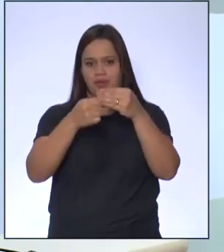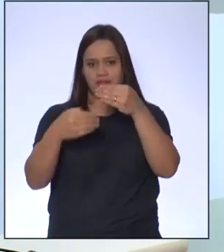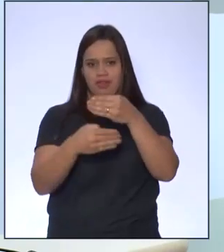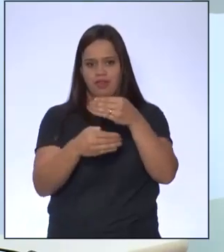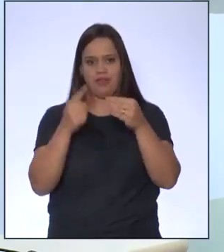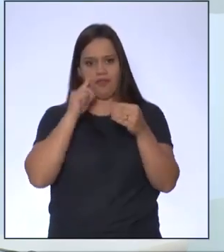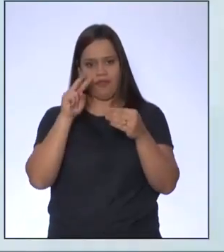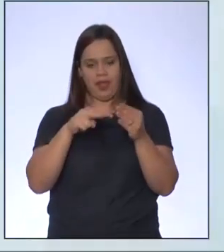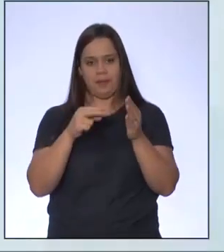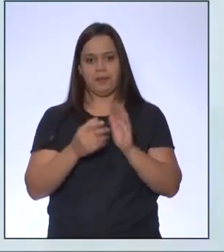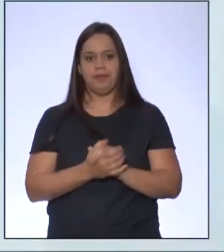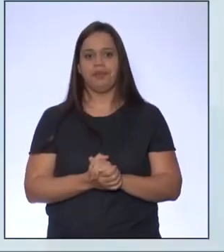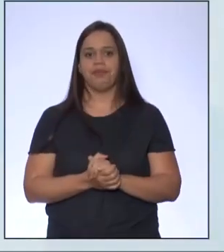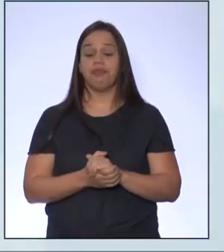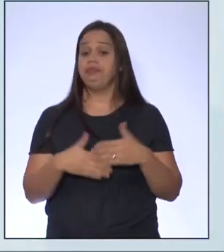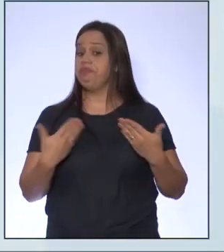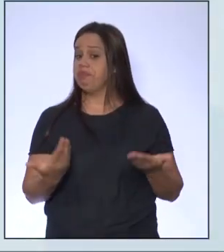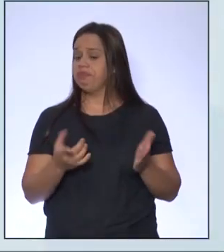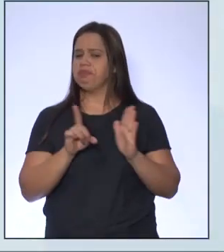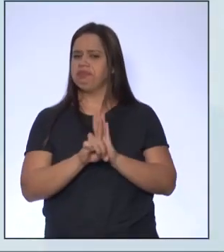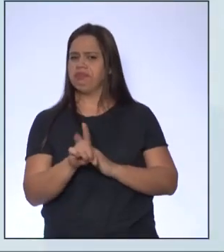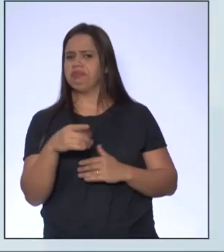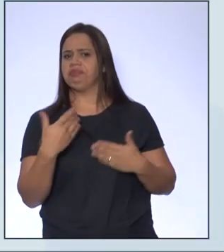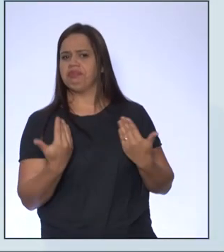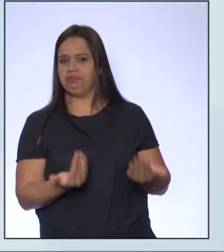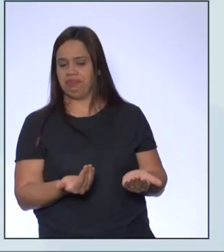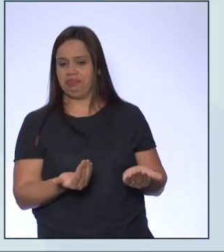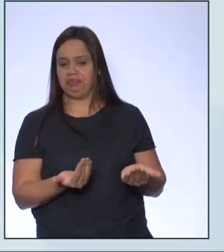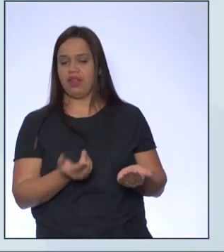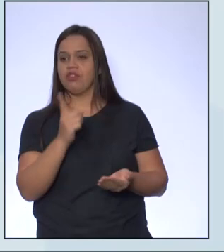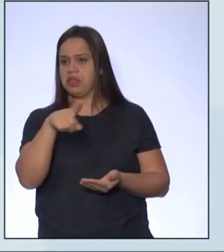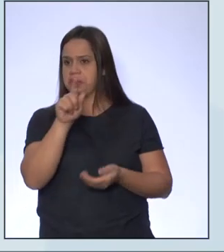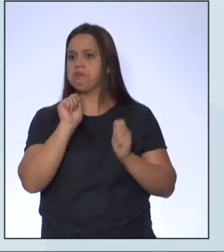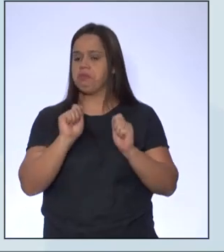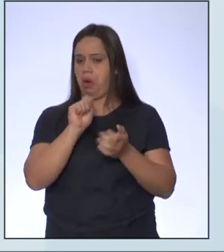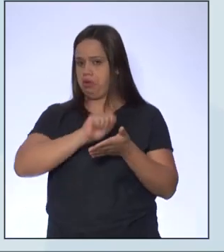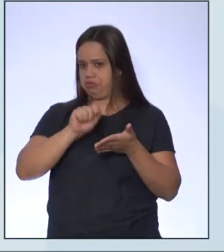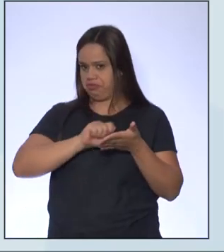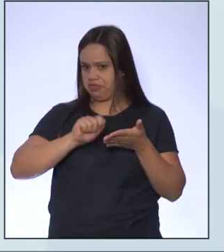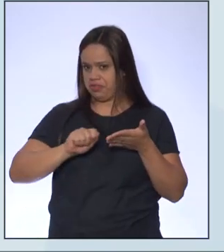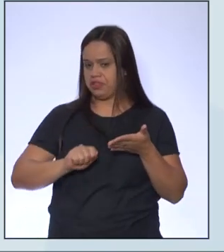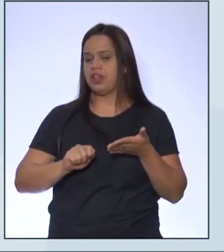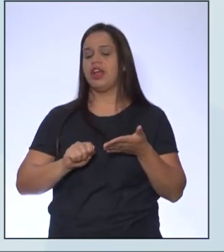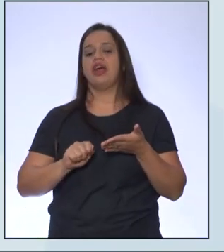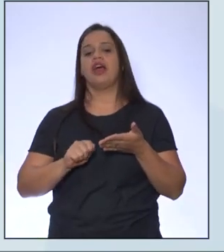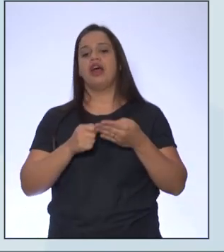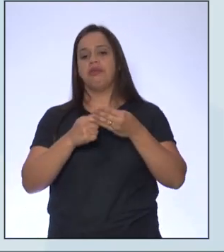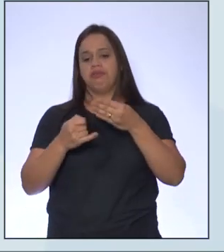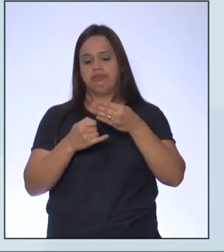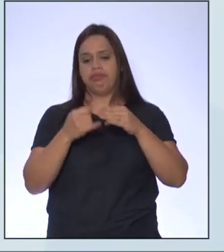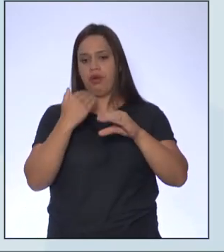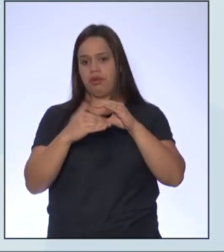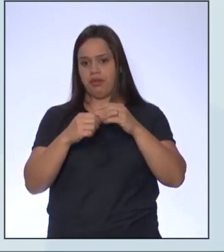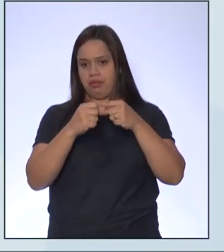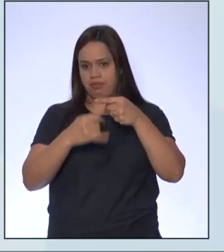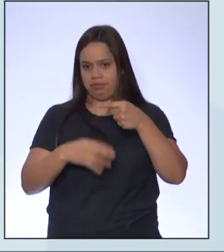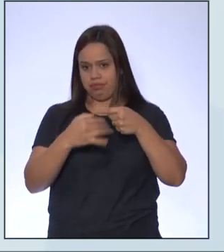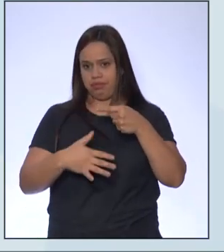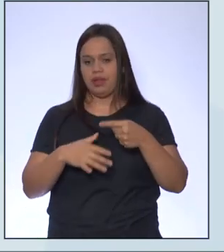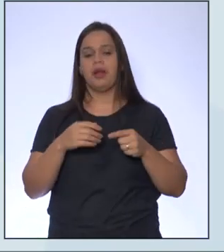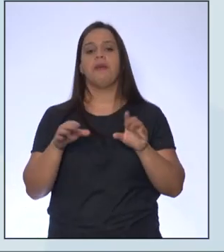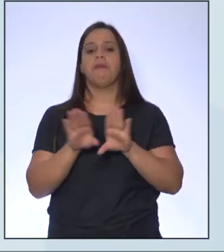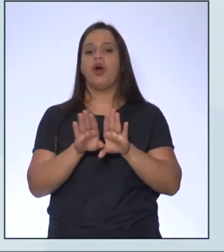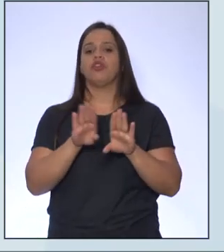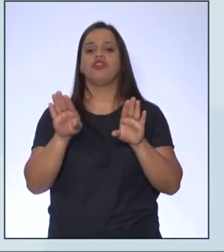favor. Então, vamos começar. Você pode registrar no chat, você pode participar por meio